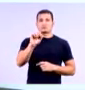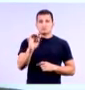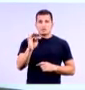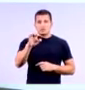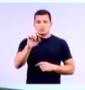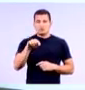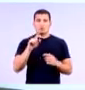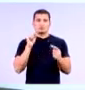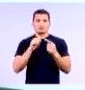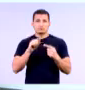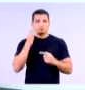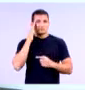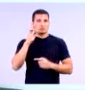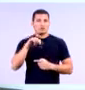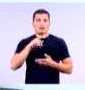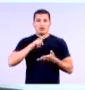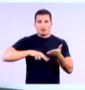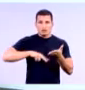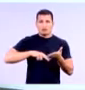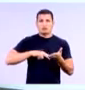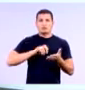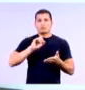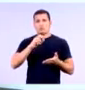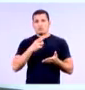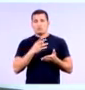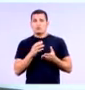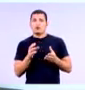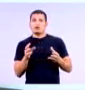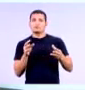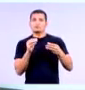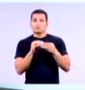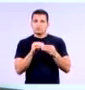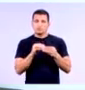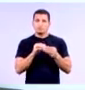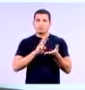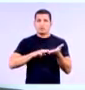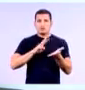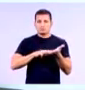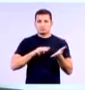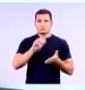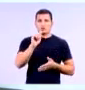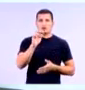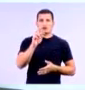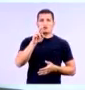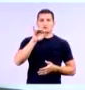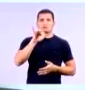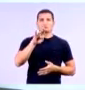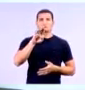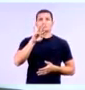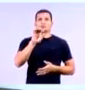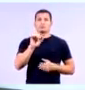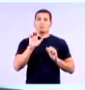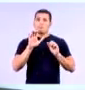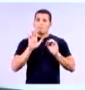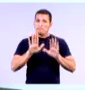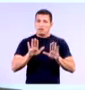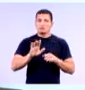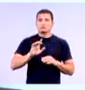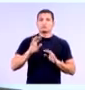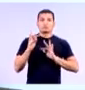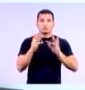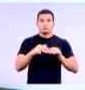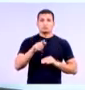justamente ler um atributo ou atribuir um valor a um atributo. Mas todos os getters e setters